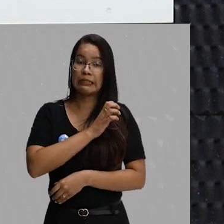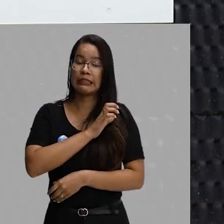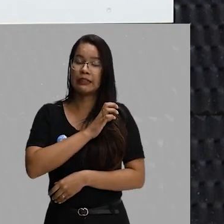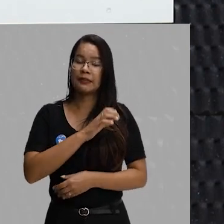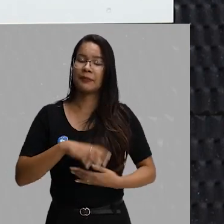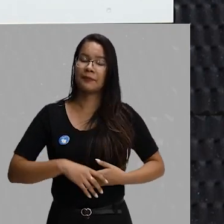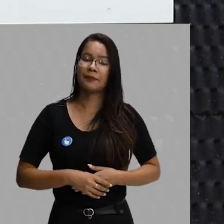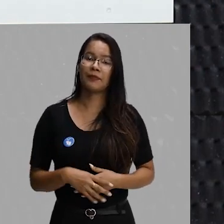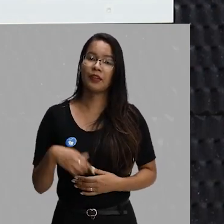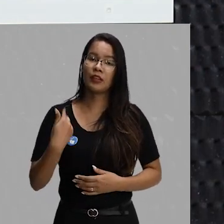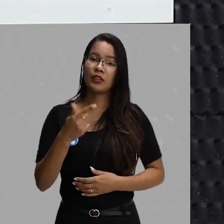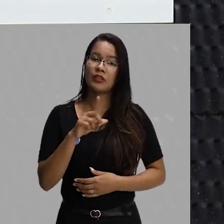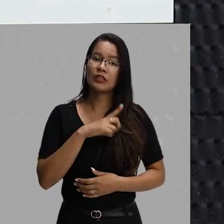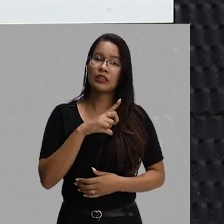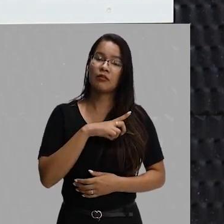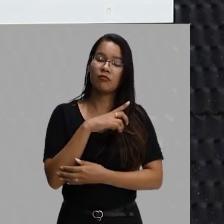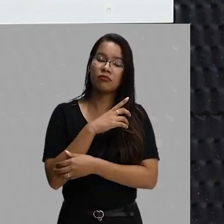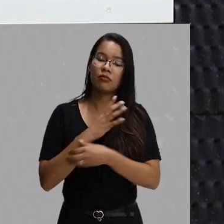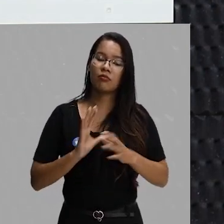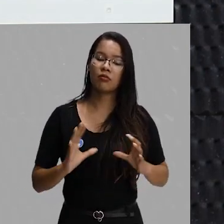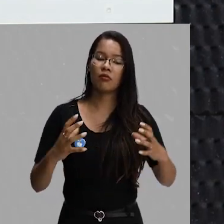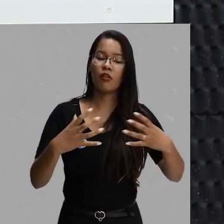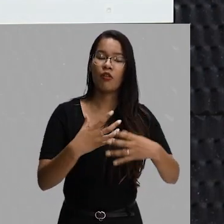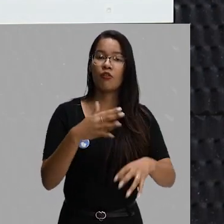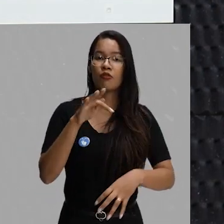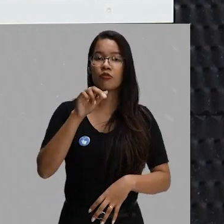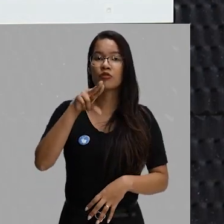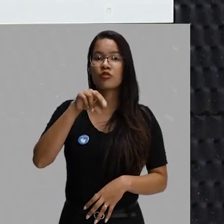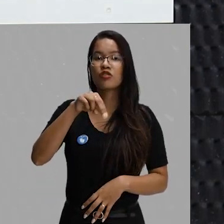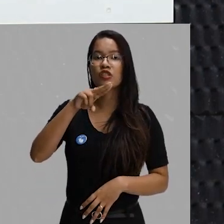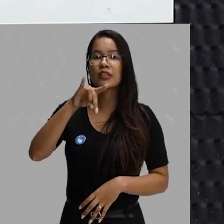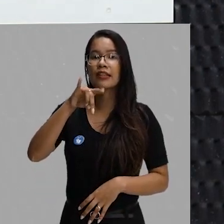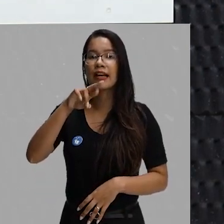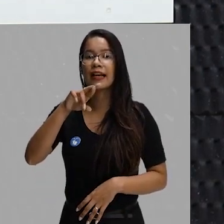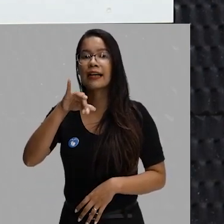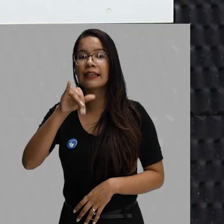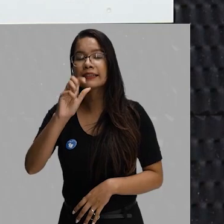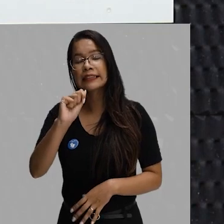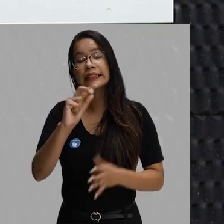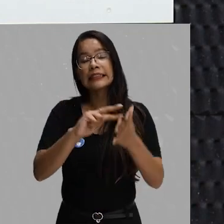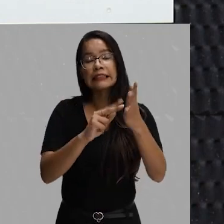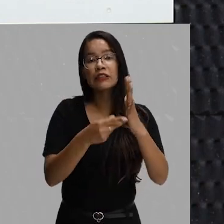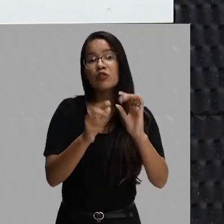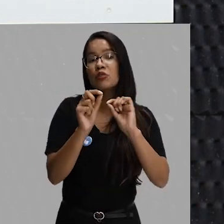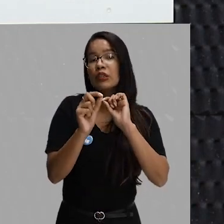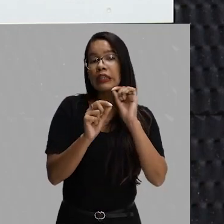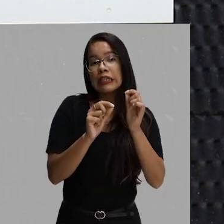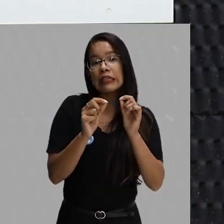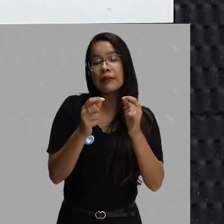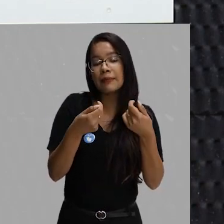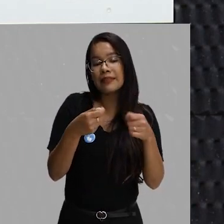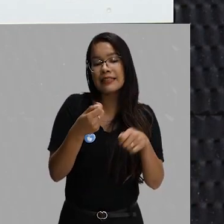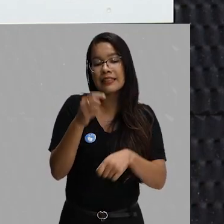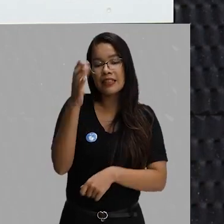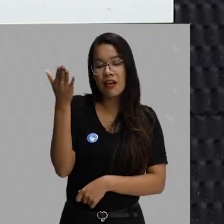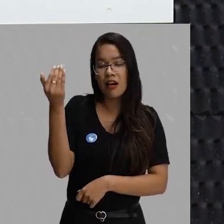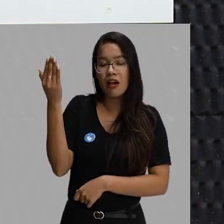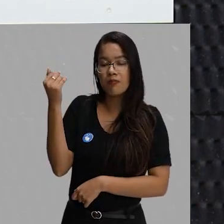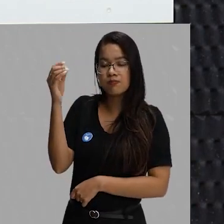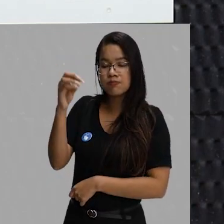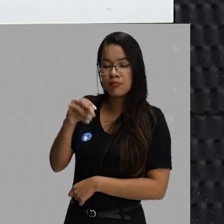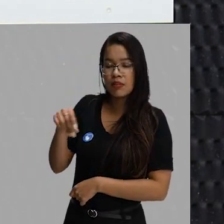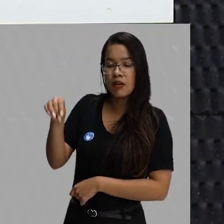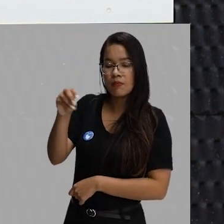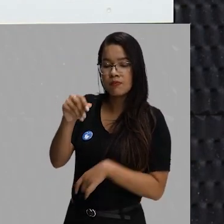fundiárias. Nós teremos uma concentração fundiária, ou seja, o que deveria ser terras conquistadas, públicas